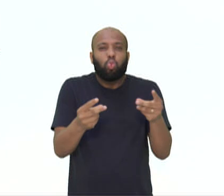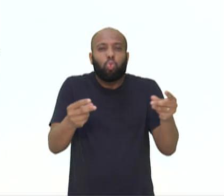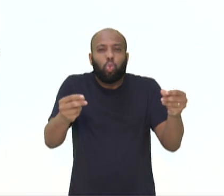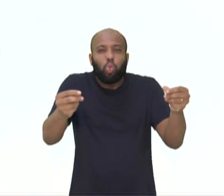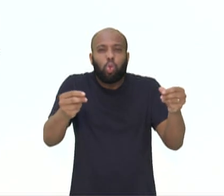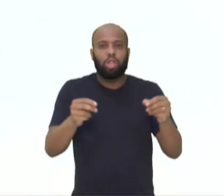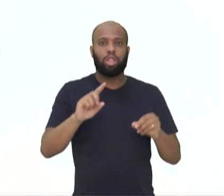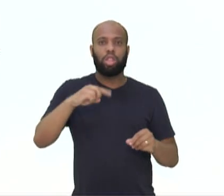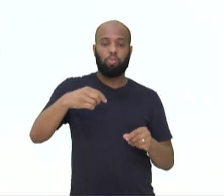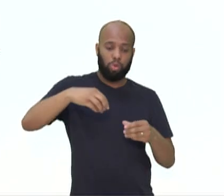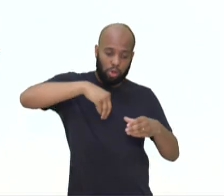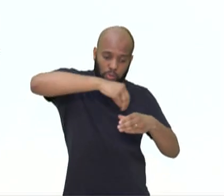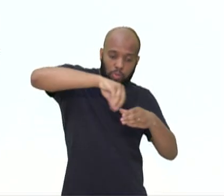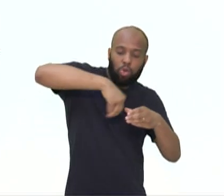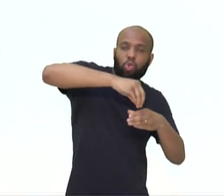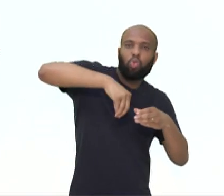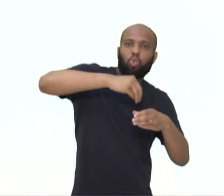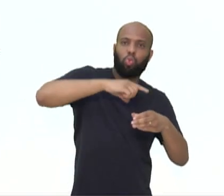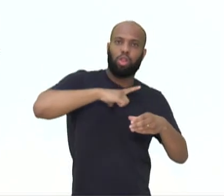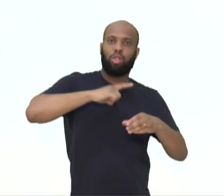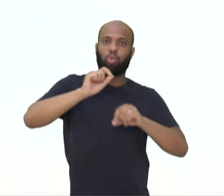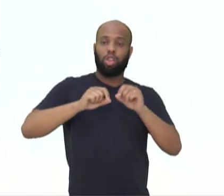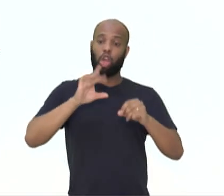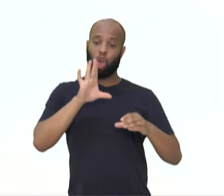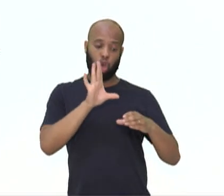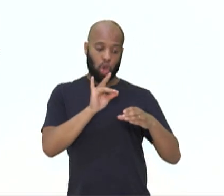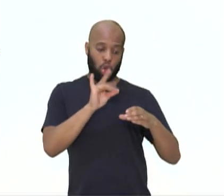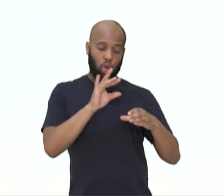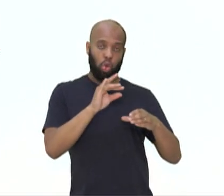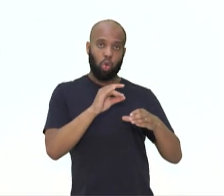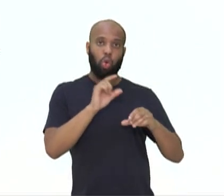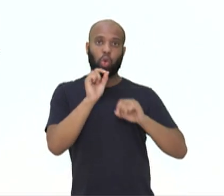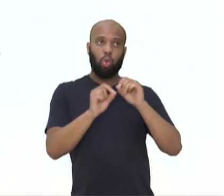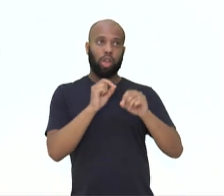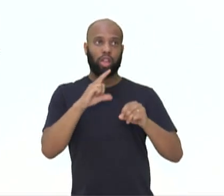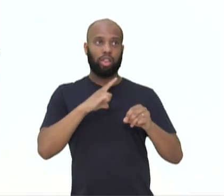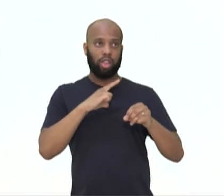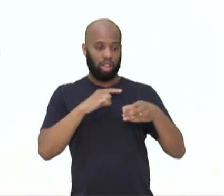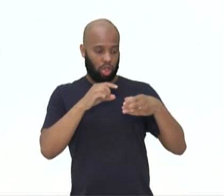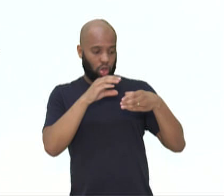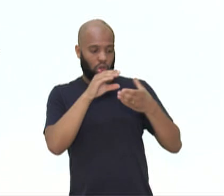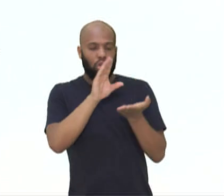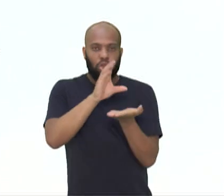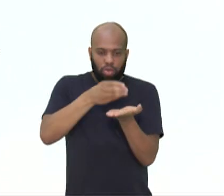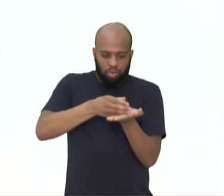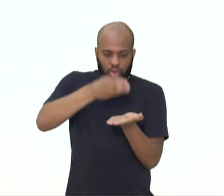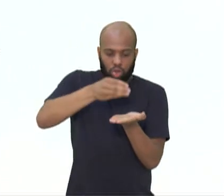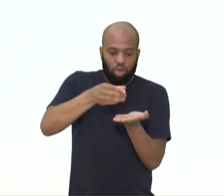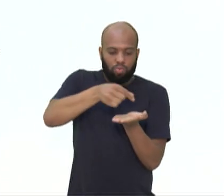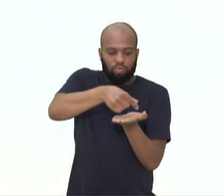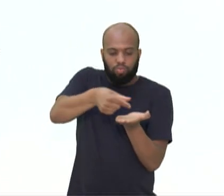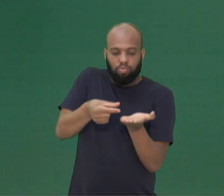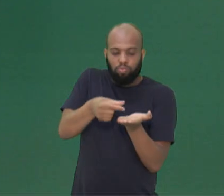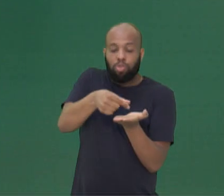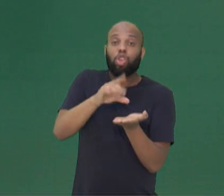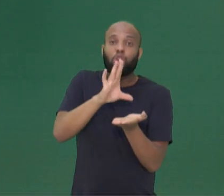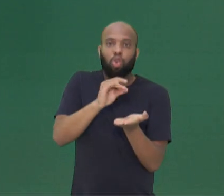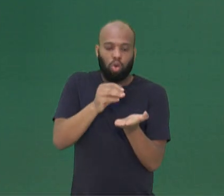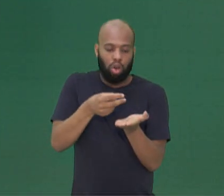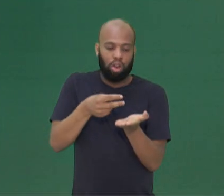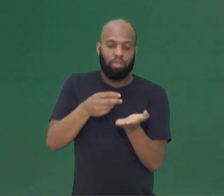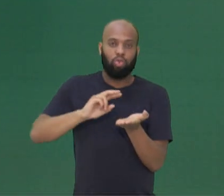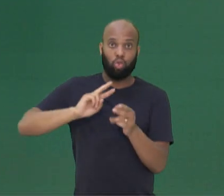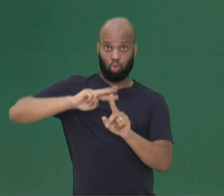num copo plástico uma parte de cola para 2 partes de água. A terceira etapa, o terceiro